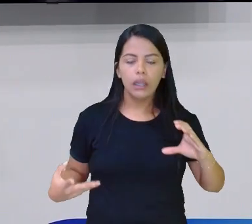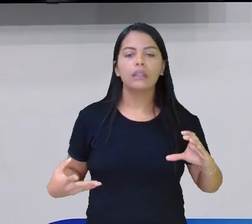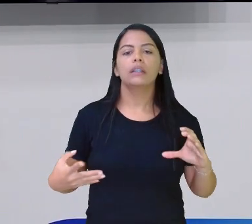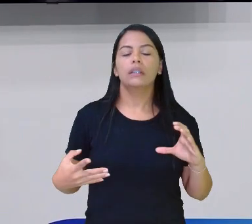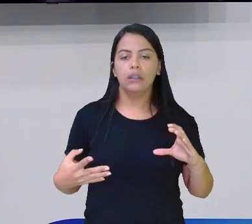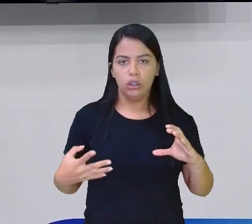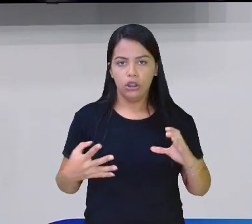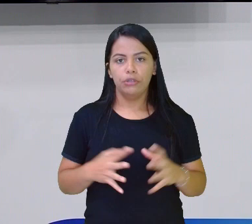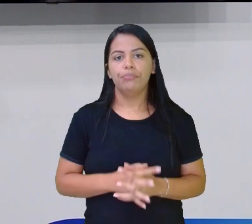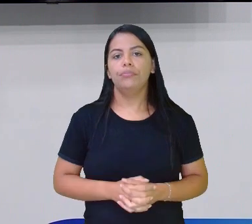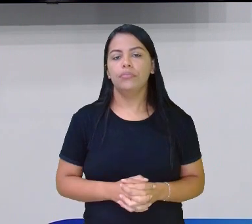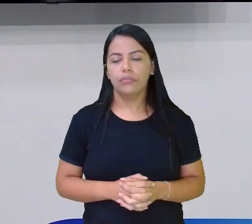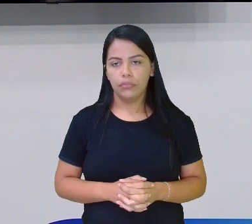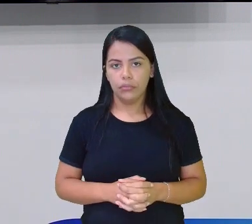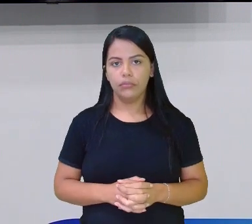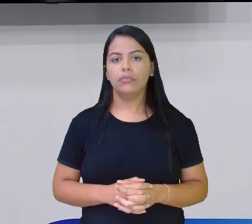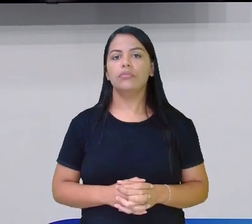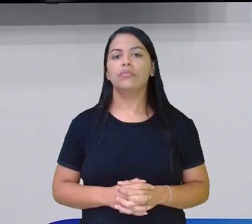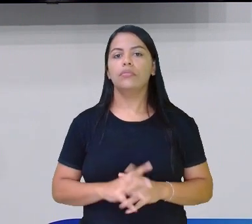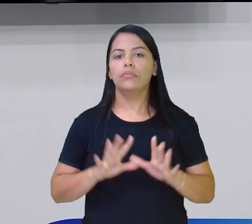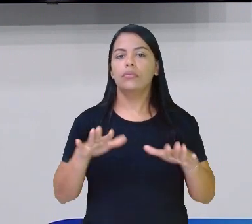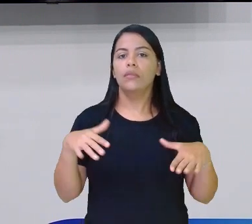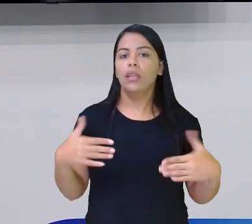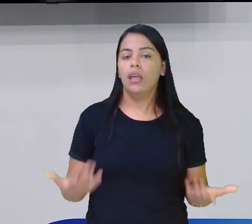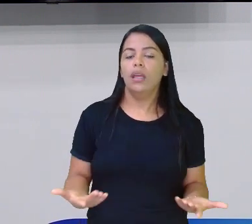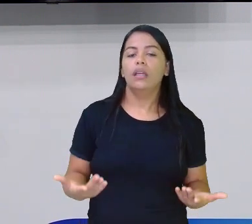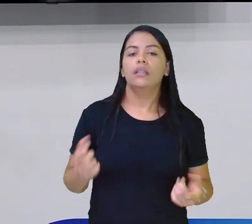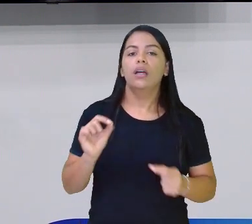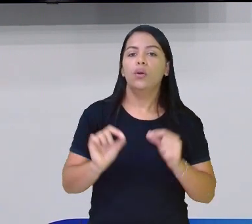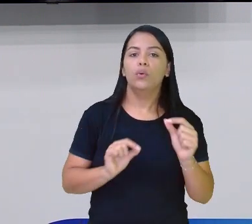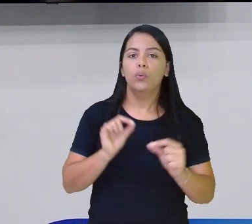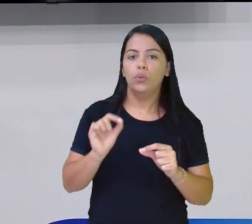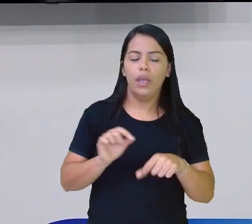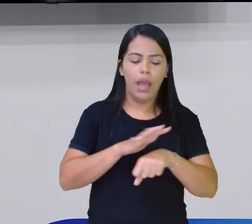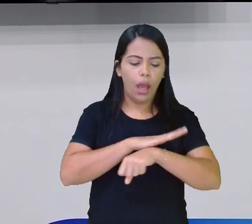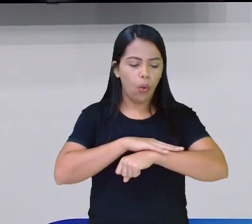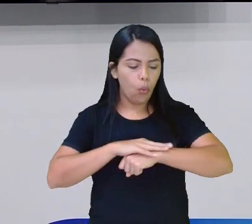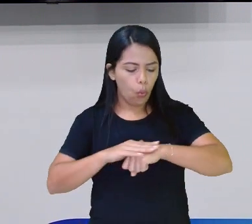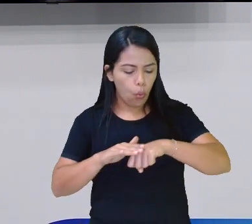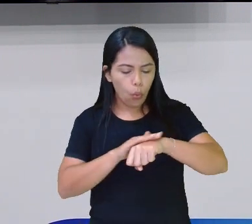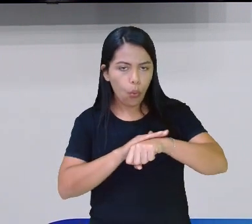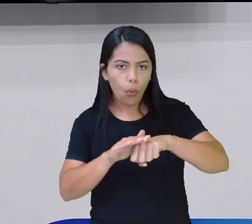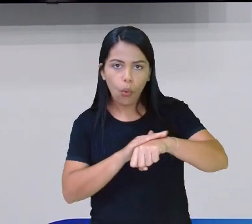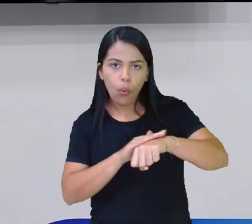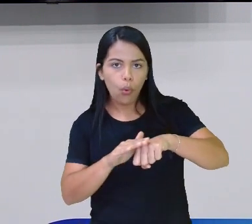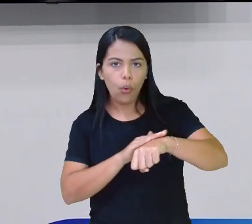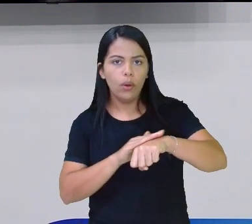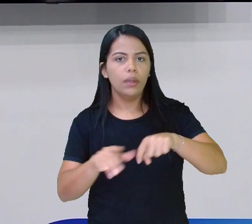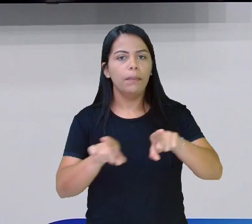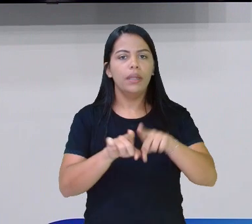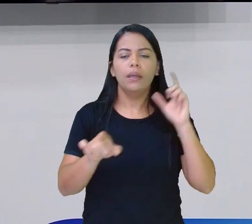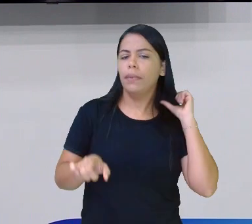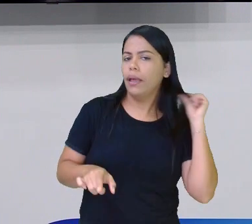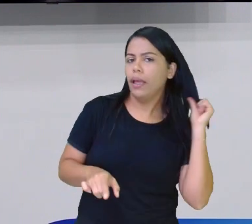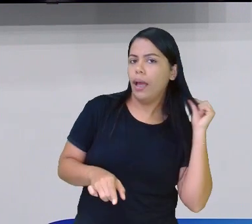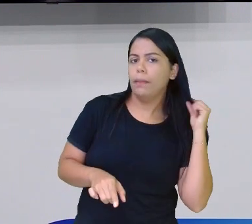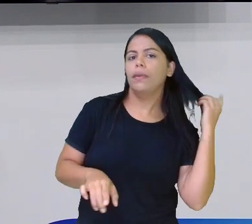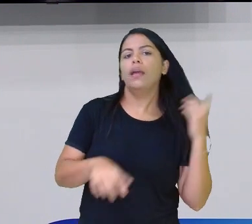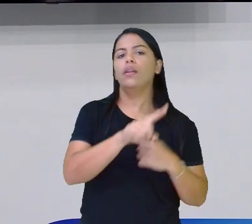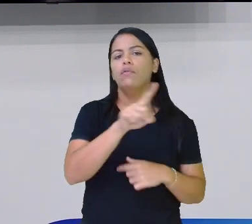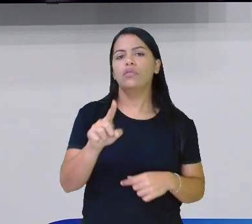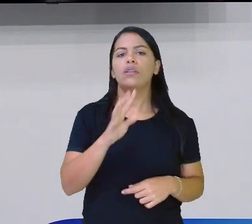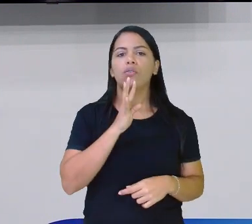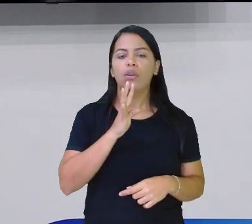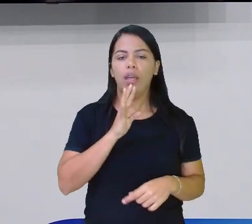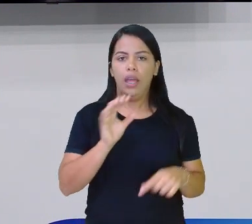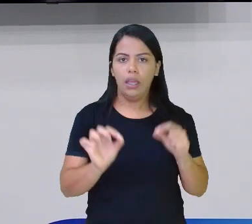baixinho, não é? A cor da pele, o jeito do cabelo. Não tem ali aquela HQ que todo mundo conhece? Isso, a Turma